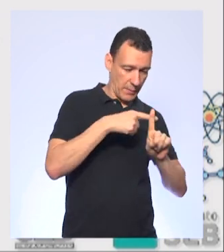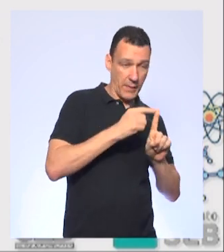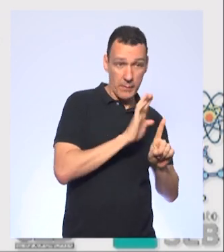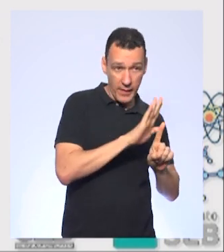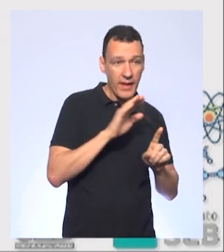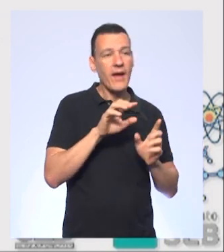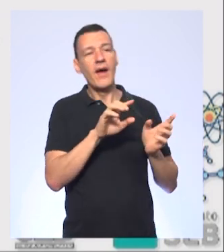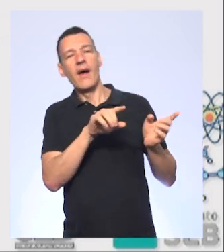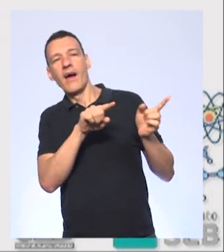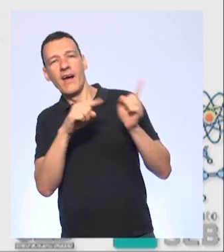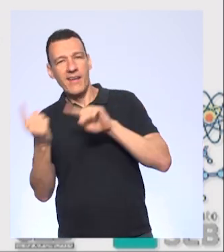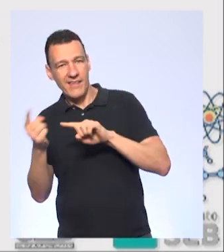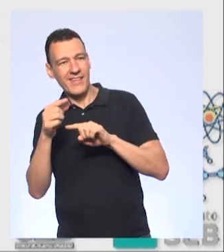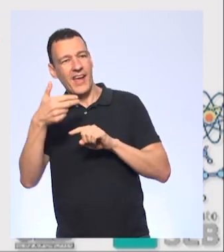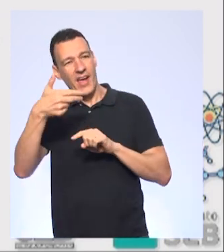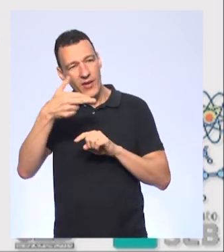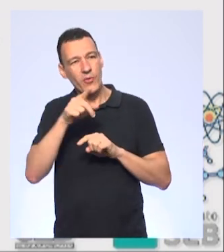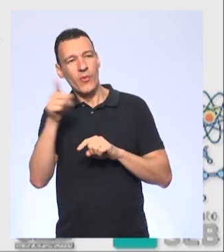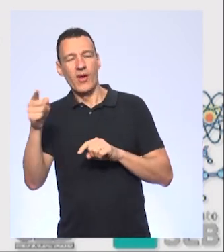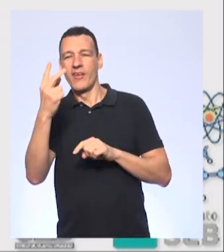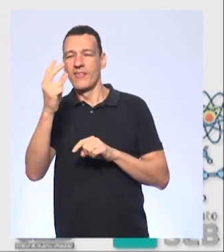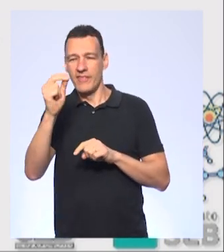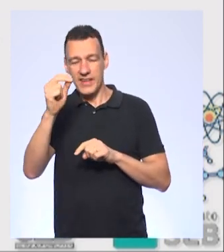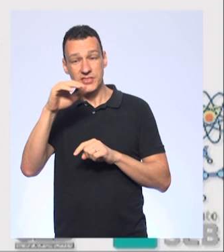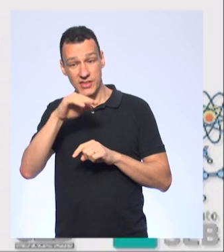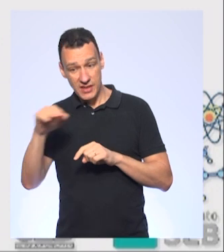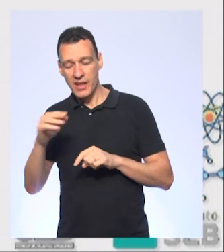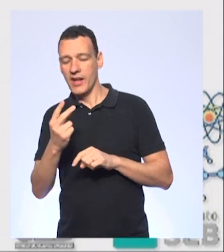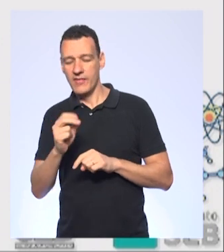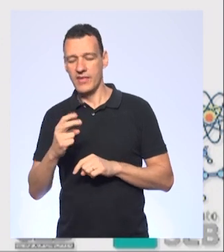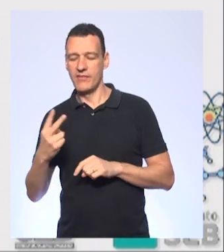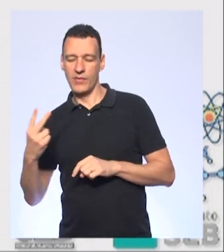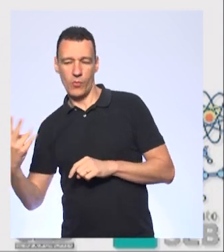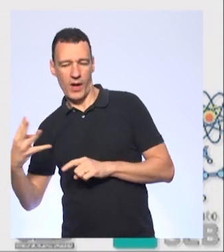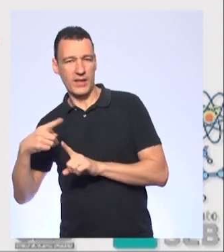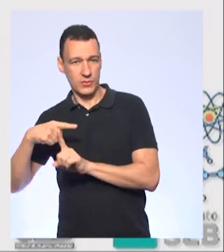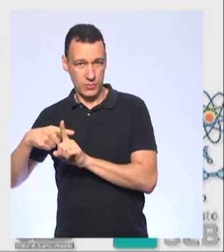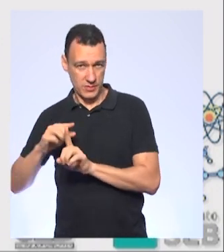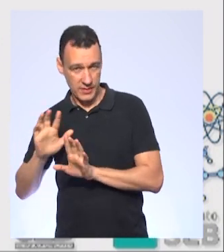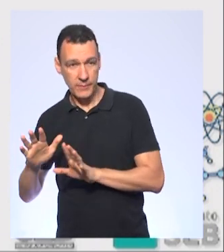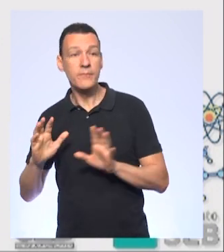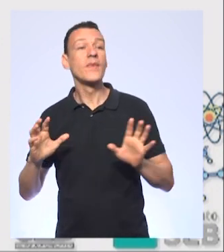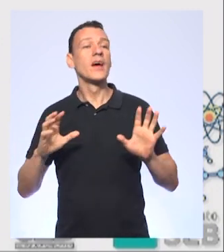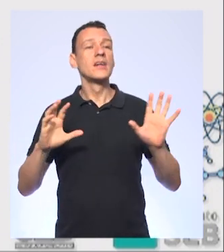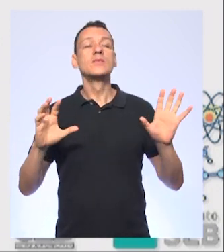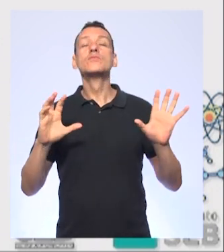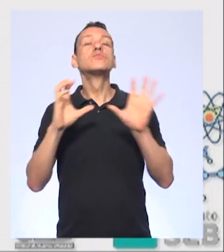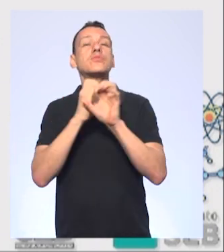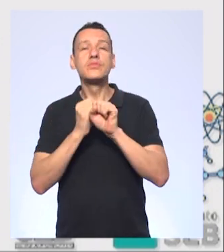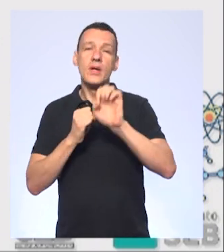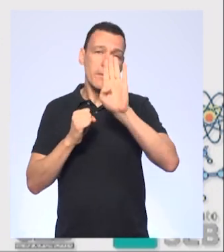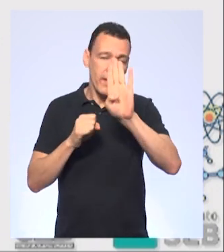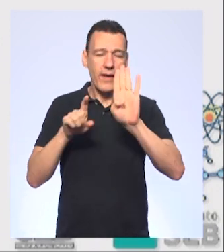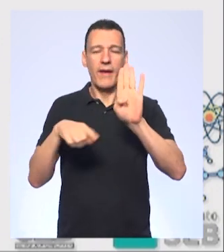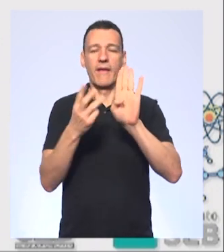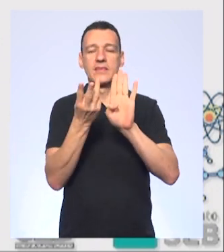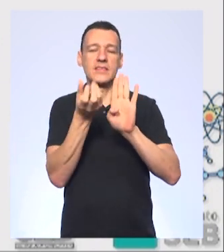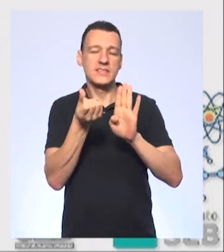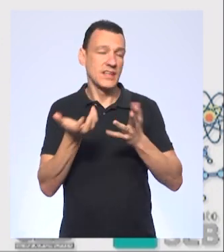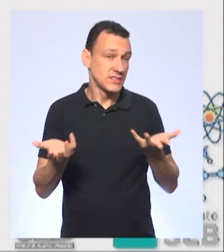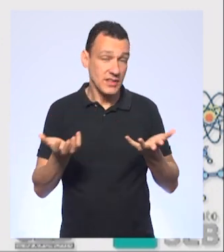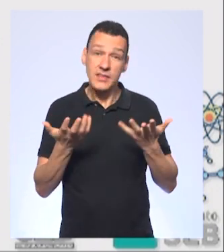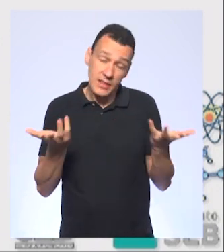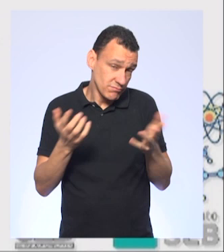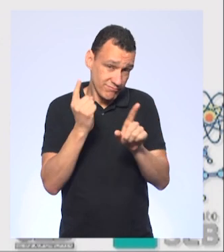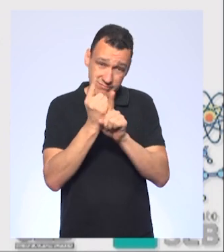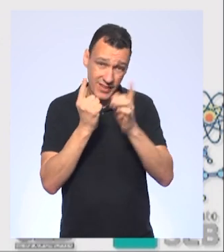isola o B vai dar 36 metros. Então, eu já sei que a primeira frente do terreno é 30, que era o valor do